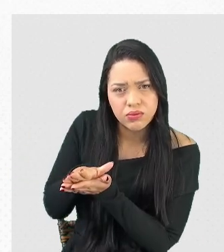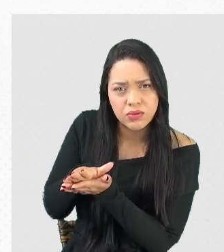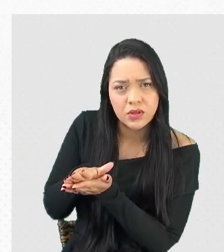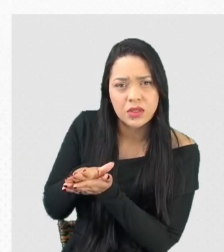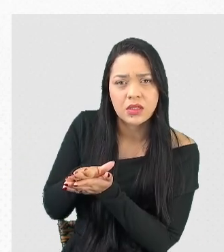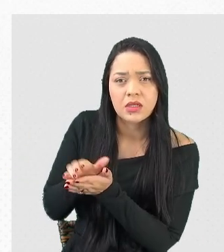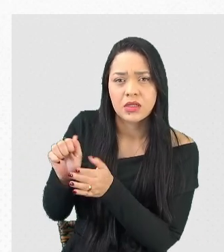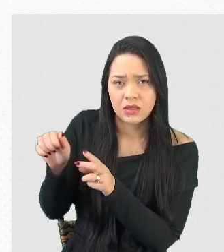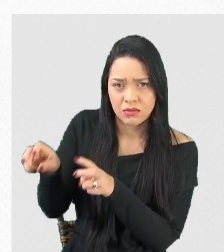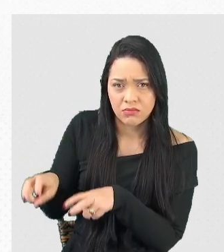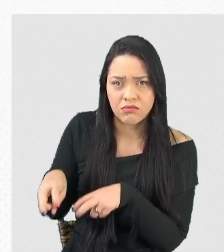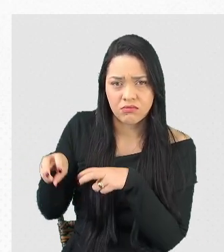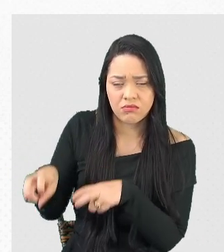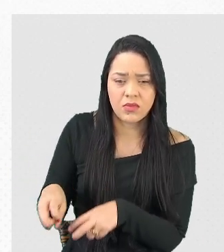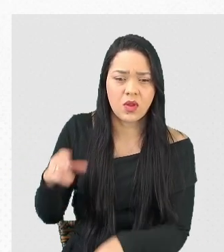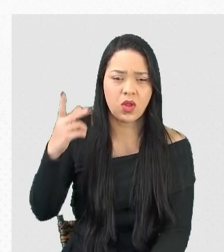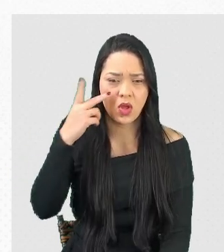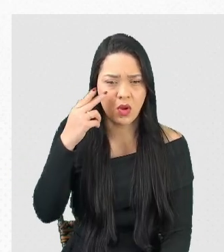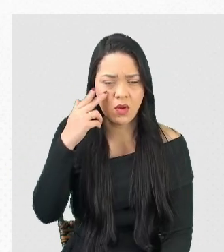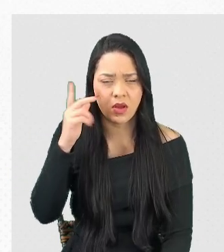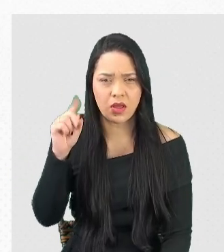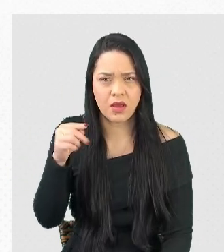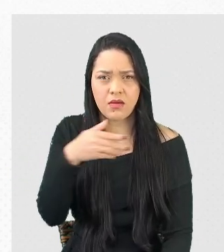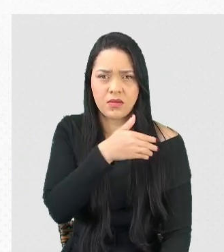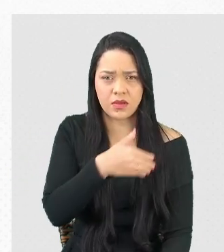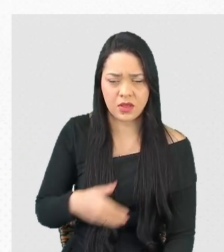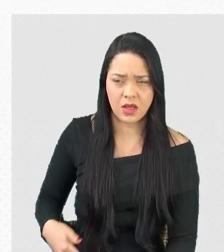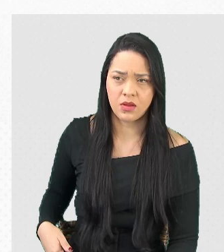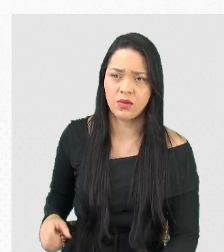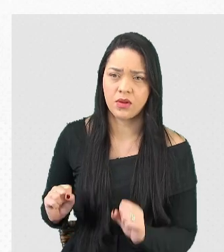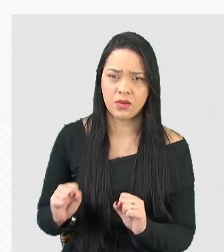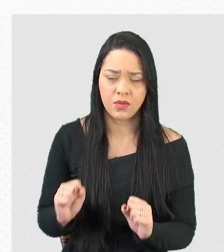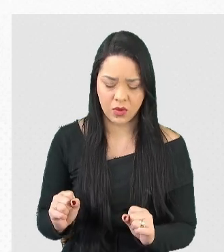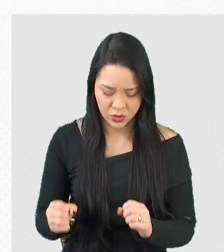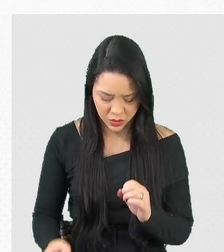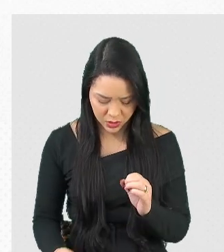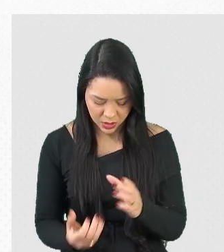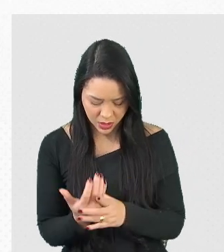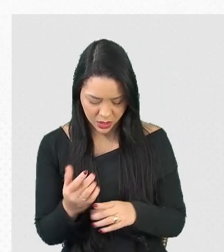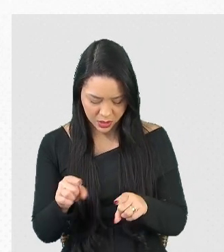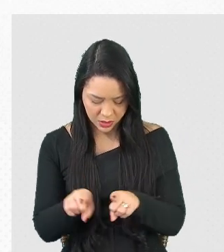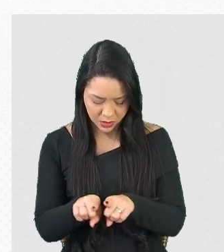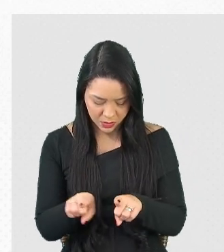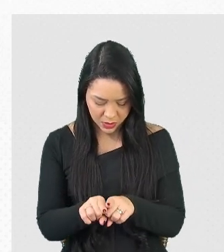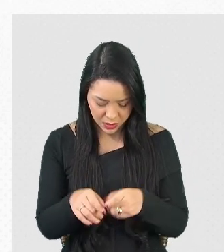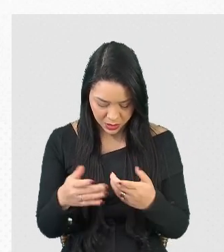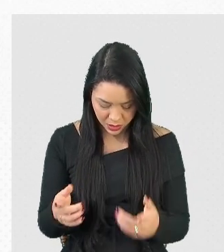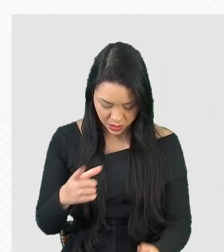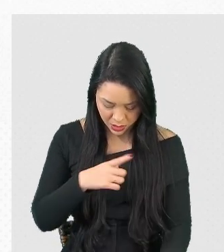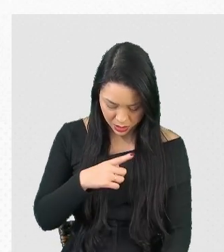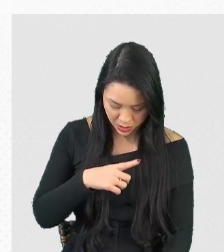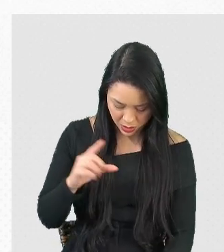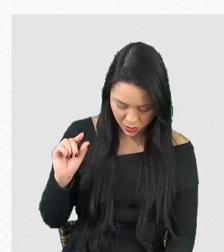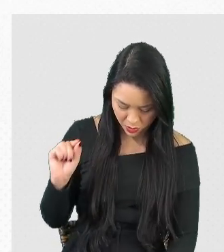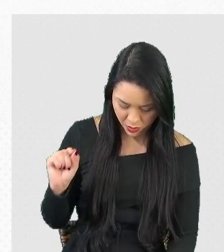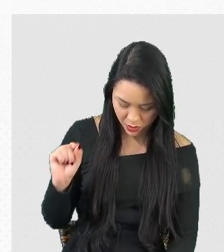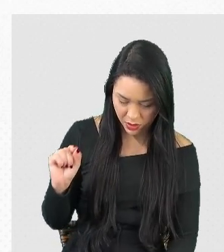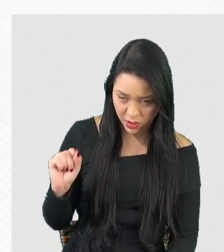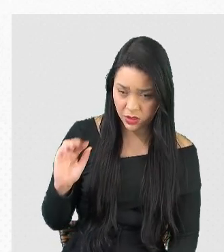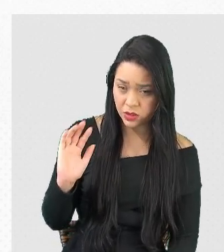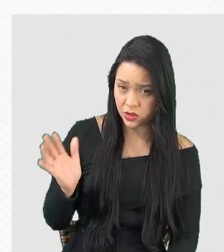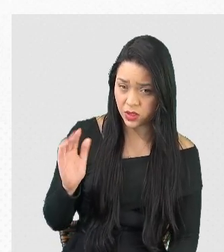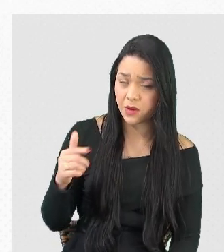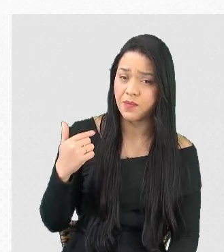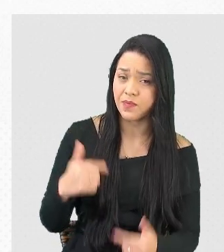criar ovelhas, e os camponeses tornaram-se trabalhadores urbanos ou emigraram para a